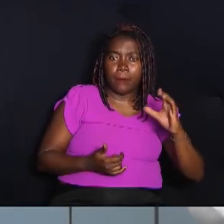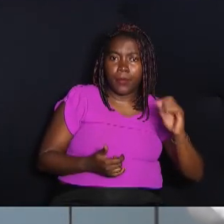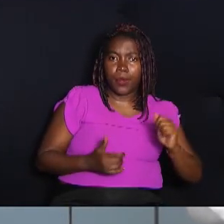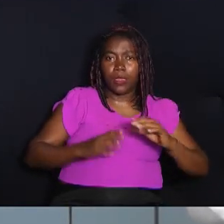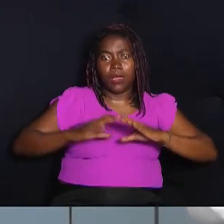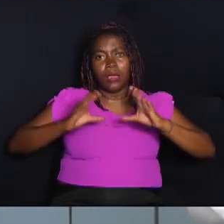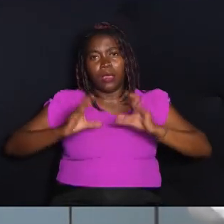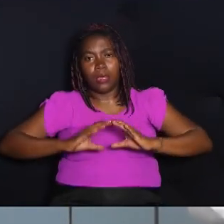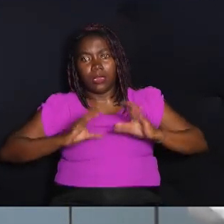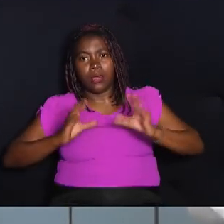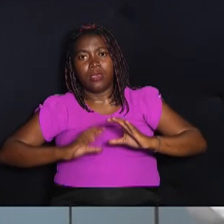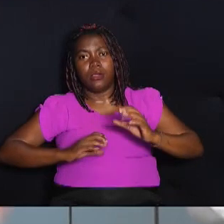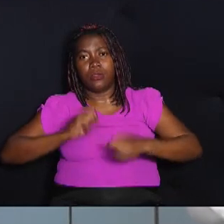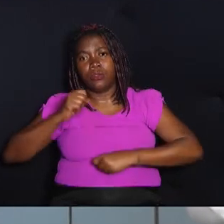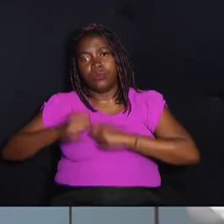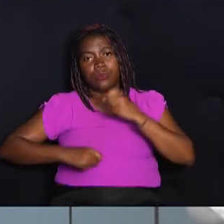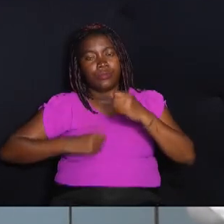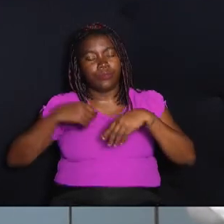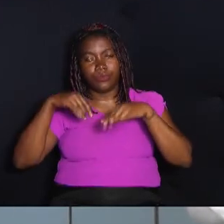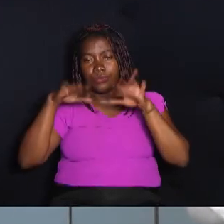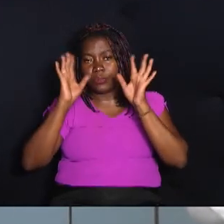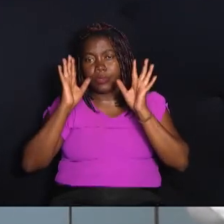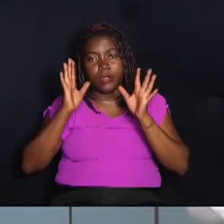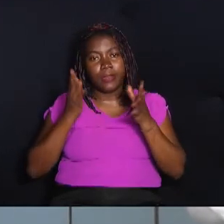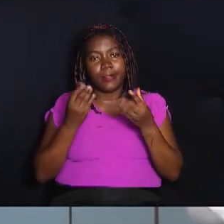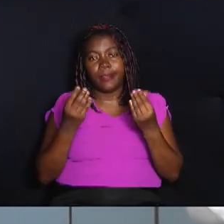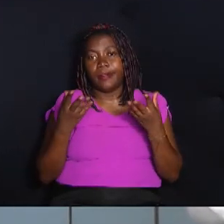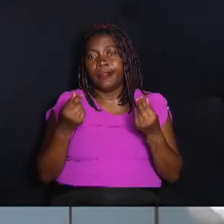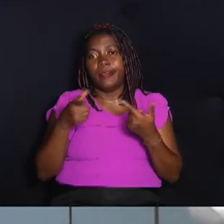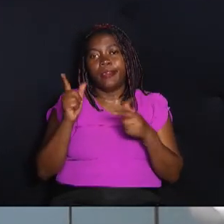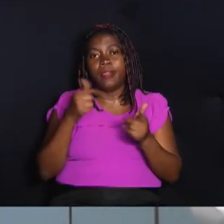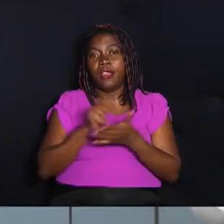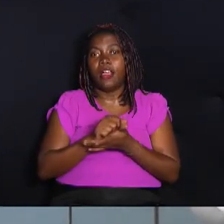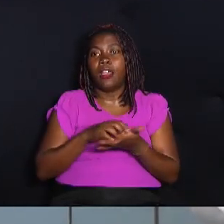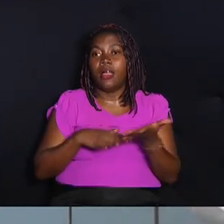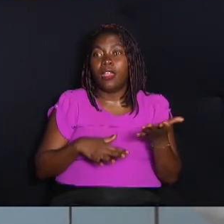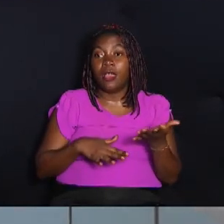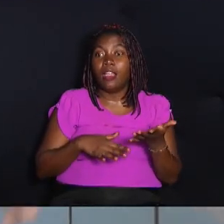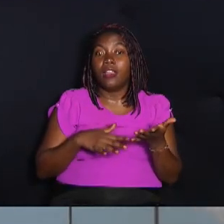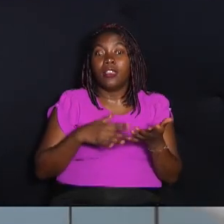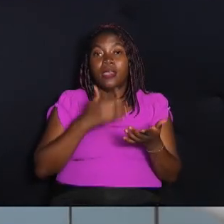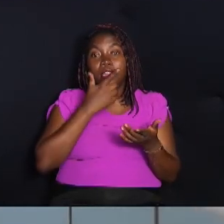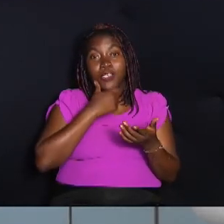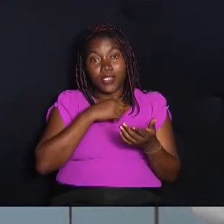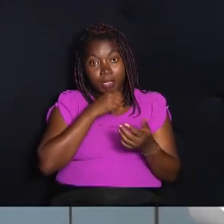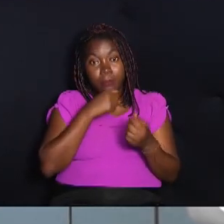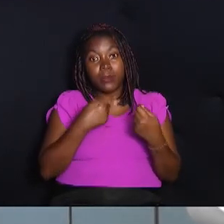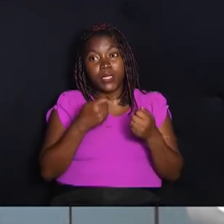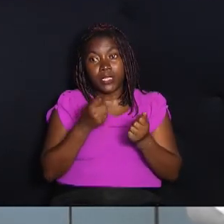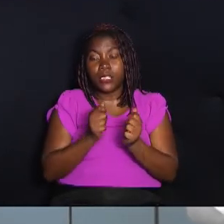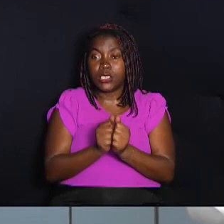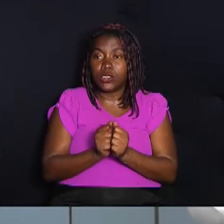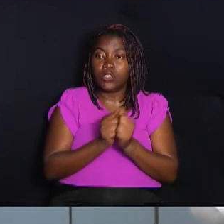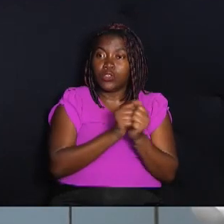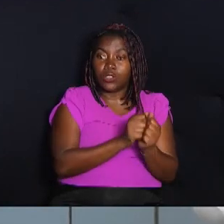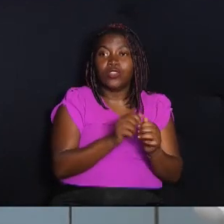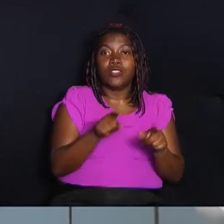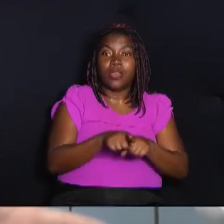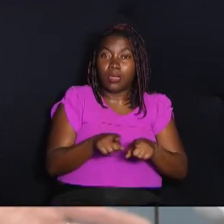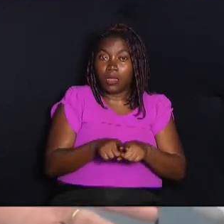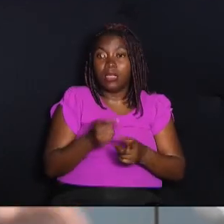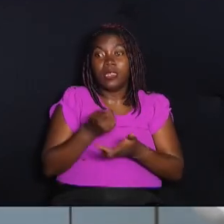vai correr, enfim. Tem tantas outras atividades que você pode. Os pais precisam ir junto. Também. Não, mas tem que